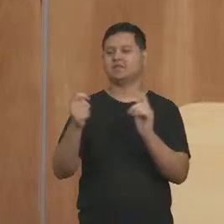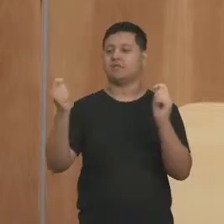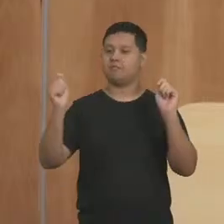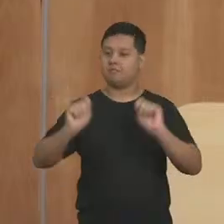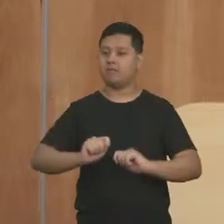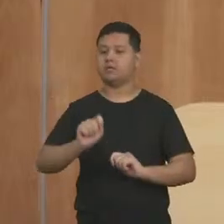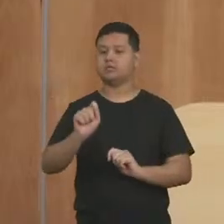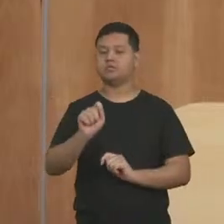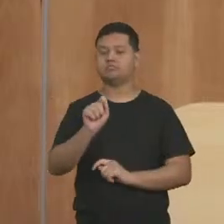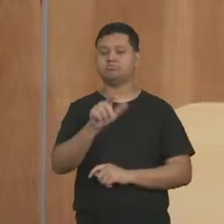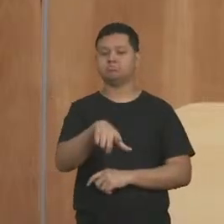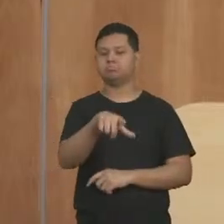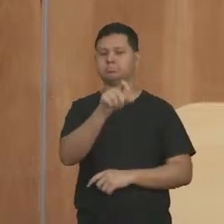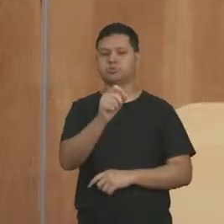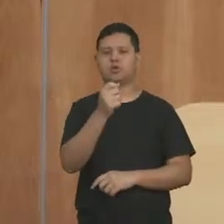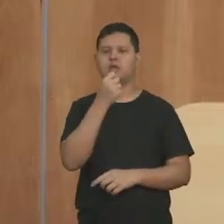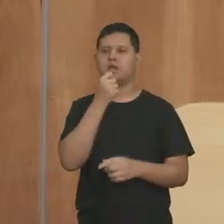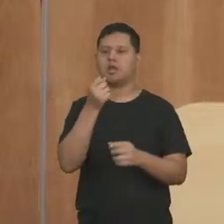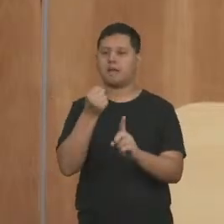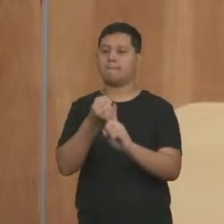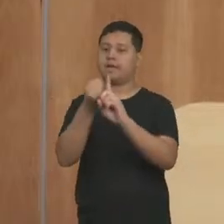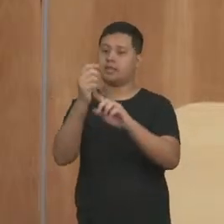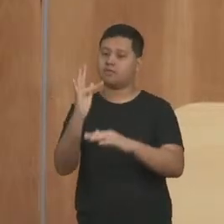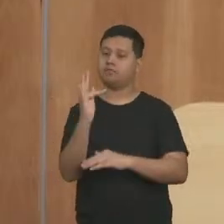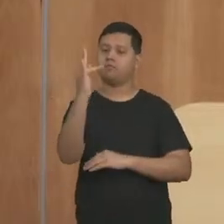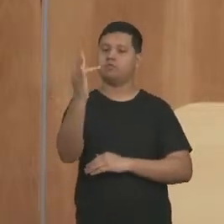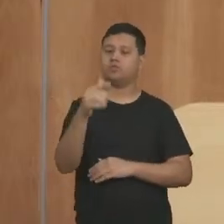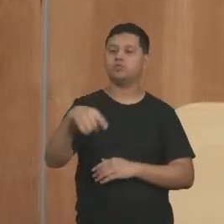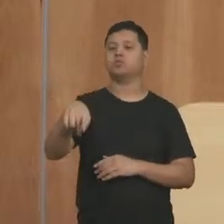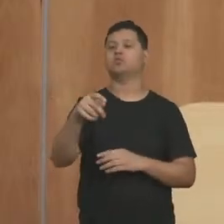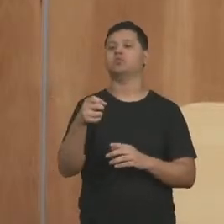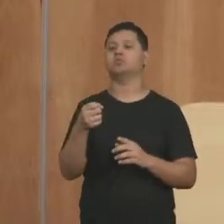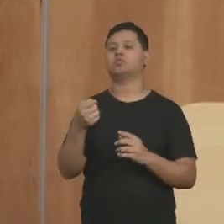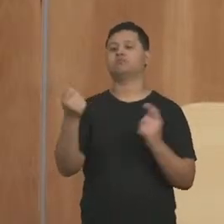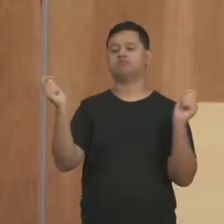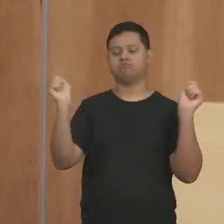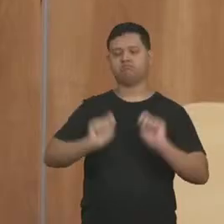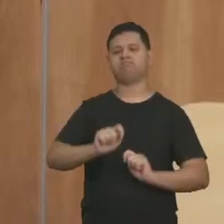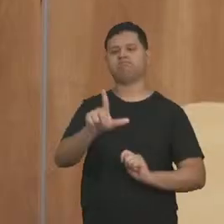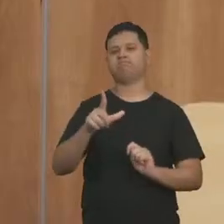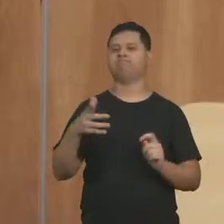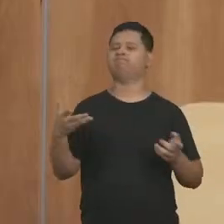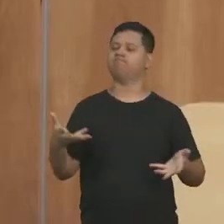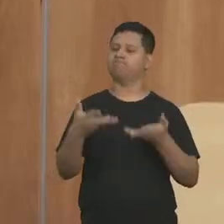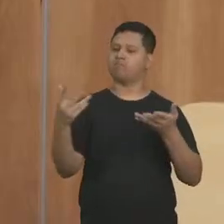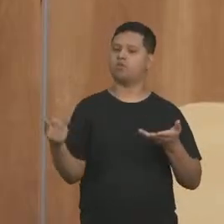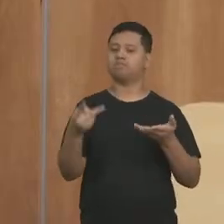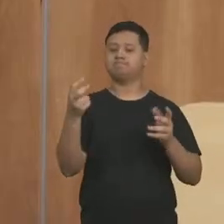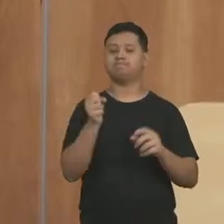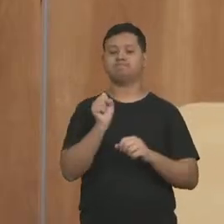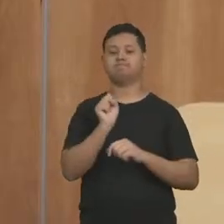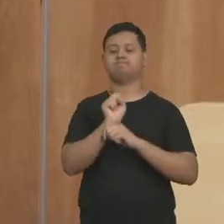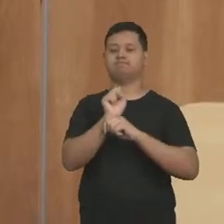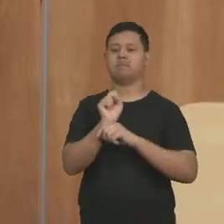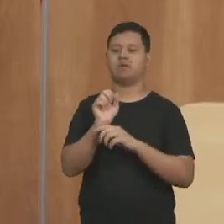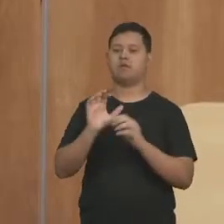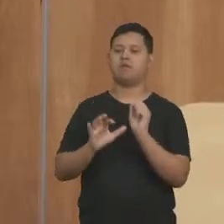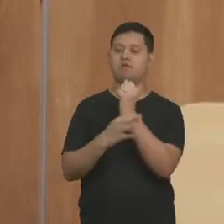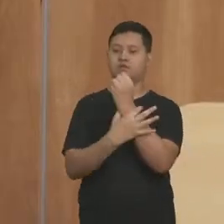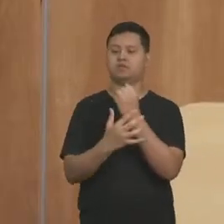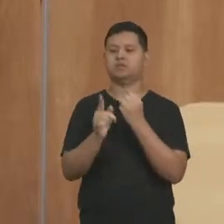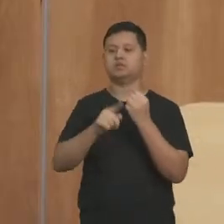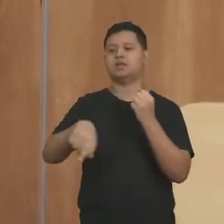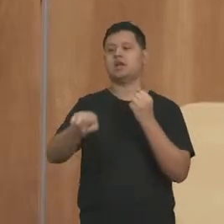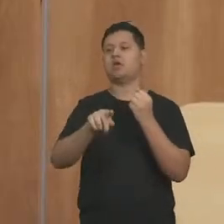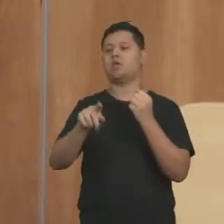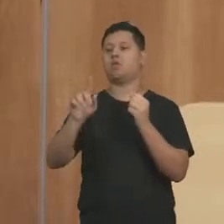fator decisório e modificante nas ações e atitudes que venham preservar, proteger, valorizar o